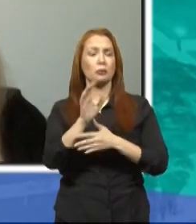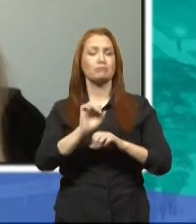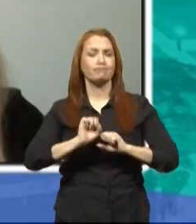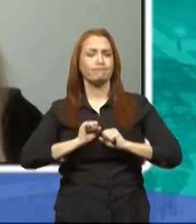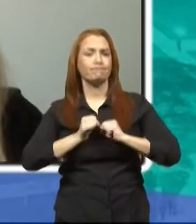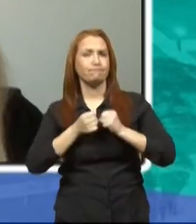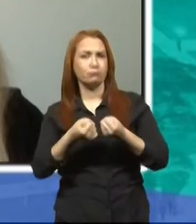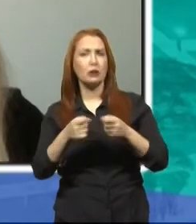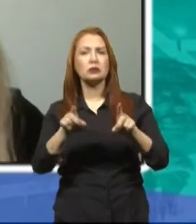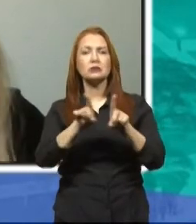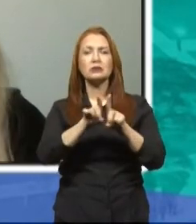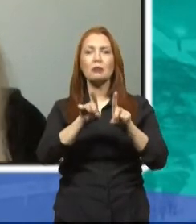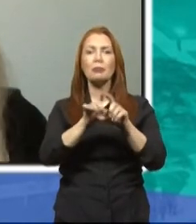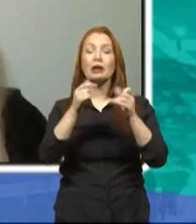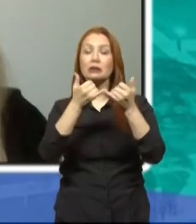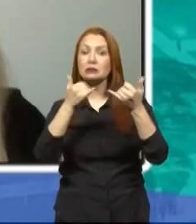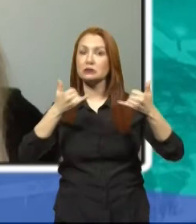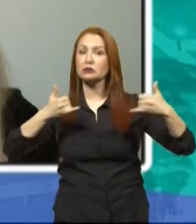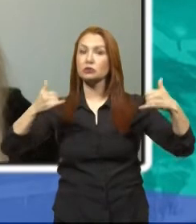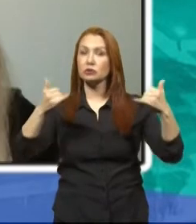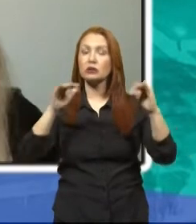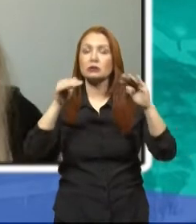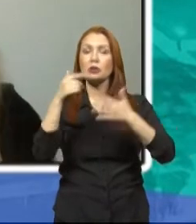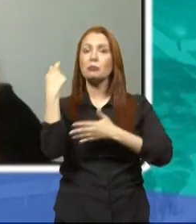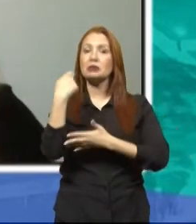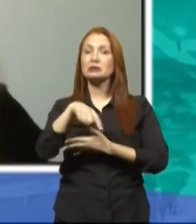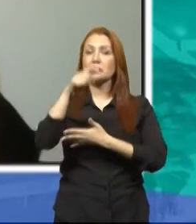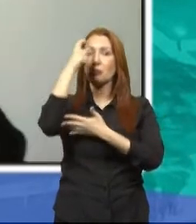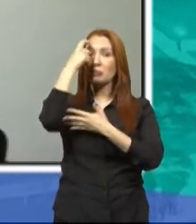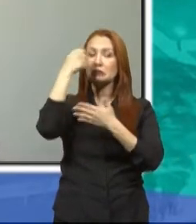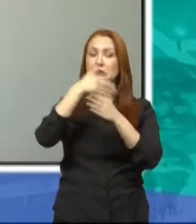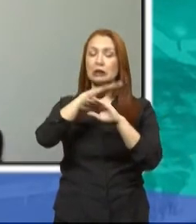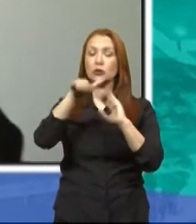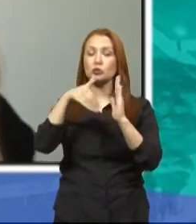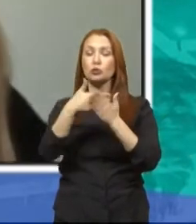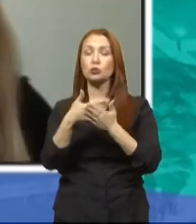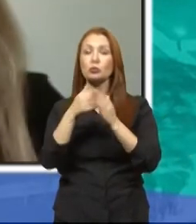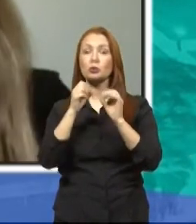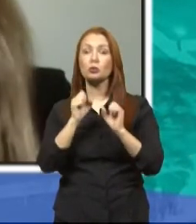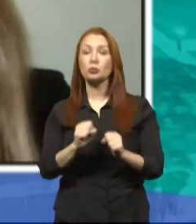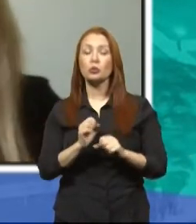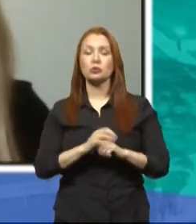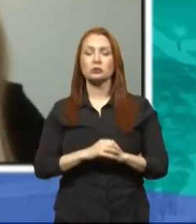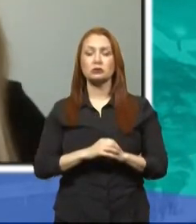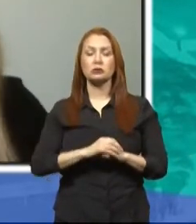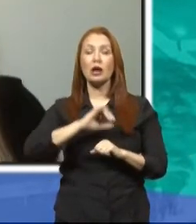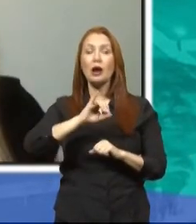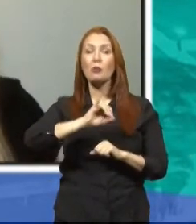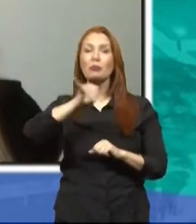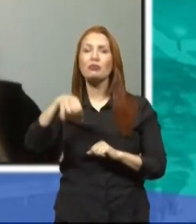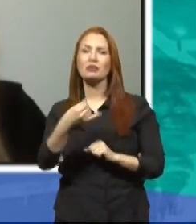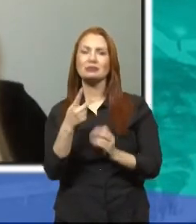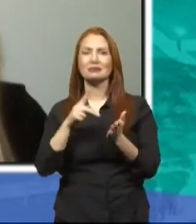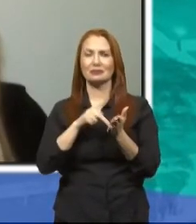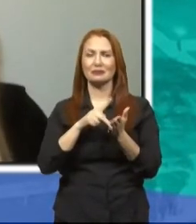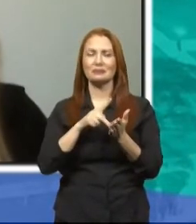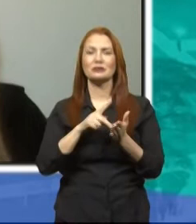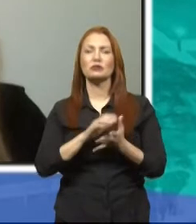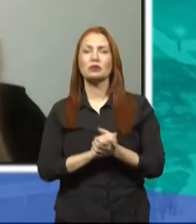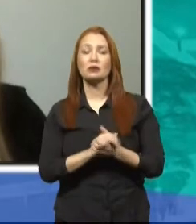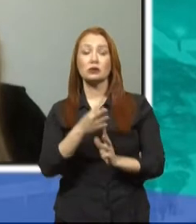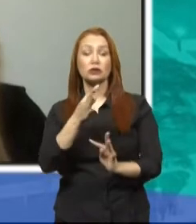elétrica. E a gente precisa pensar tudo isso para que a gente possa aproveitar de fato